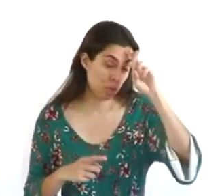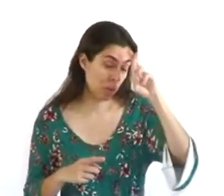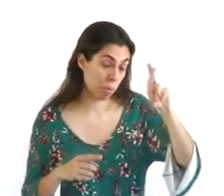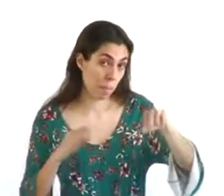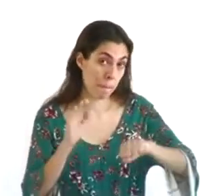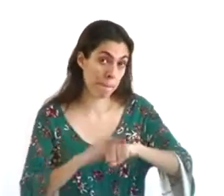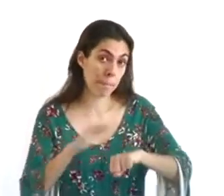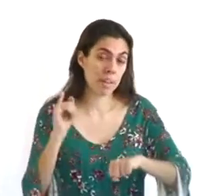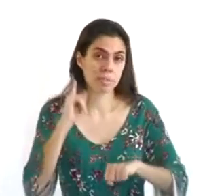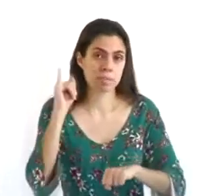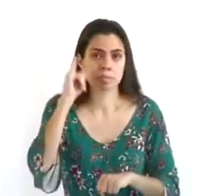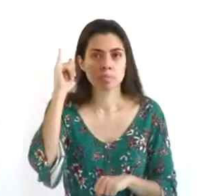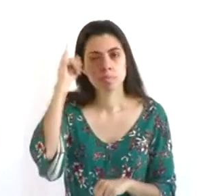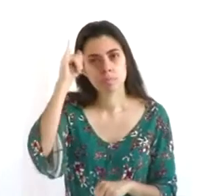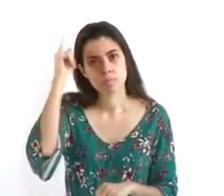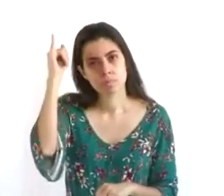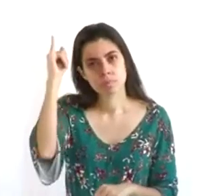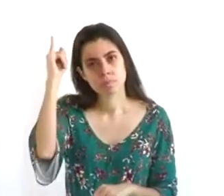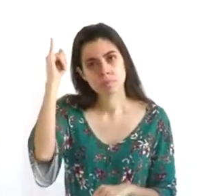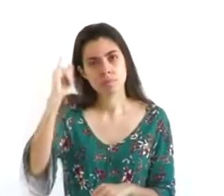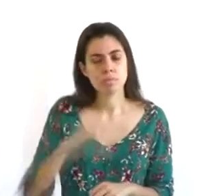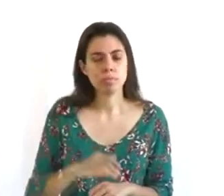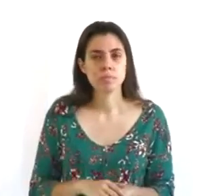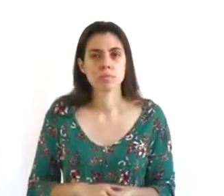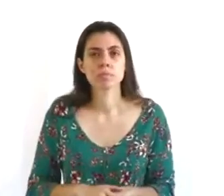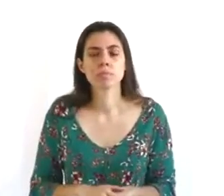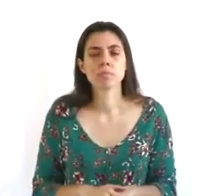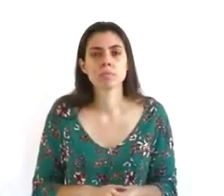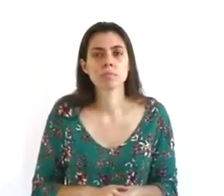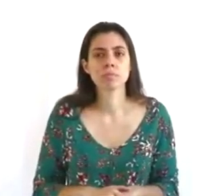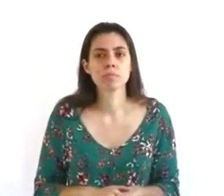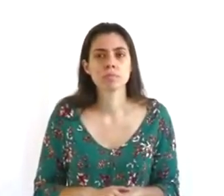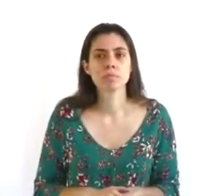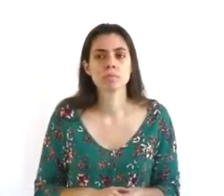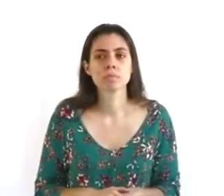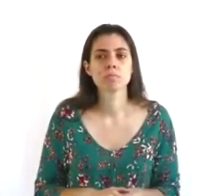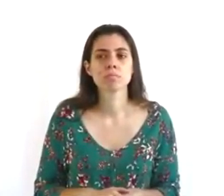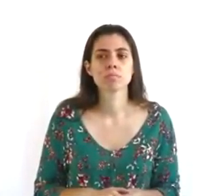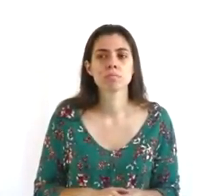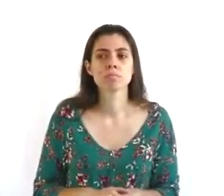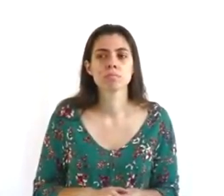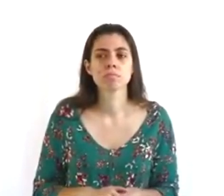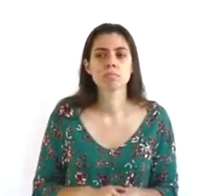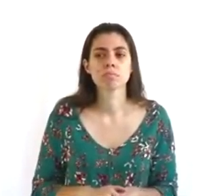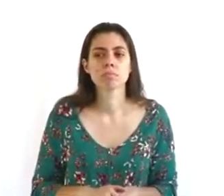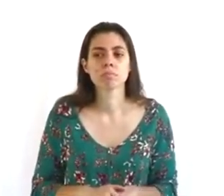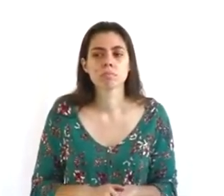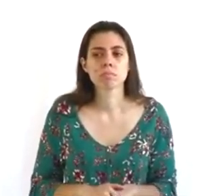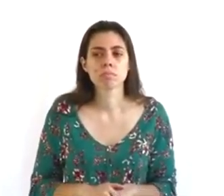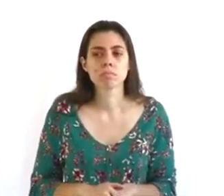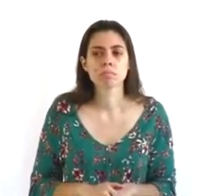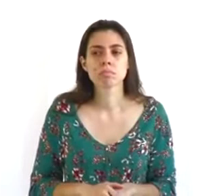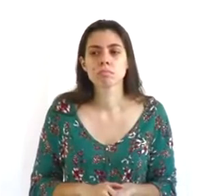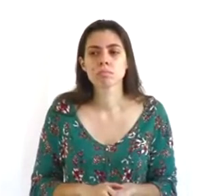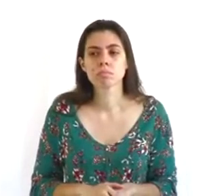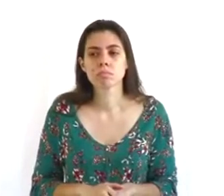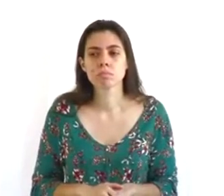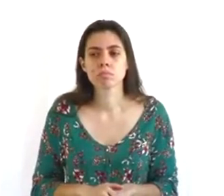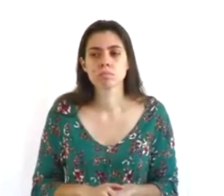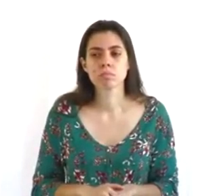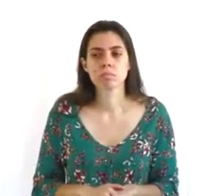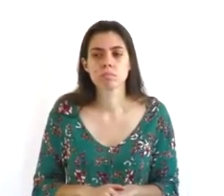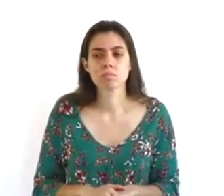senhores. Rendei graças ao Senhor dos senhores. Não há nenhum outro rei, não há nenhum outro soberano na terra